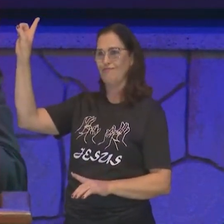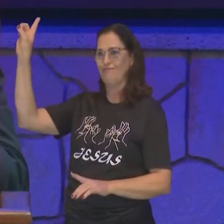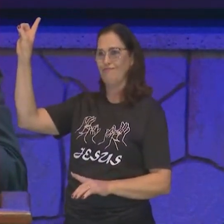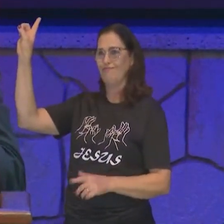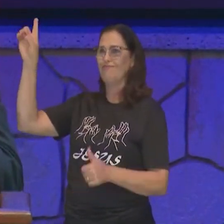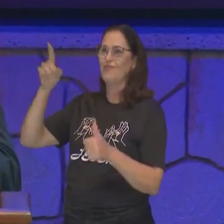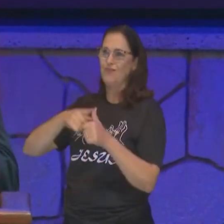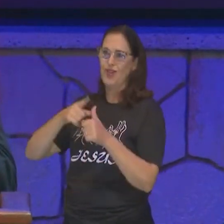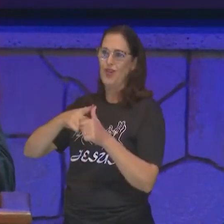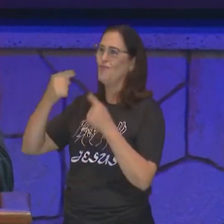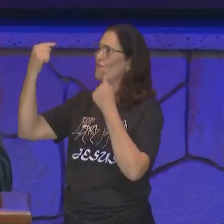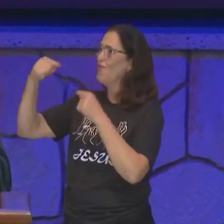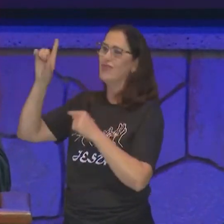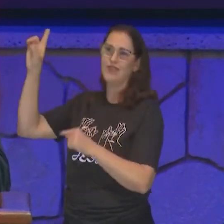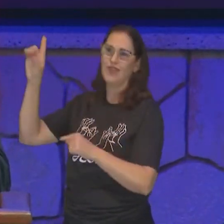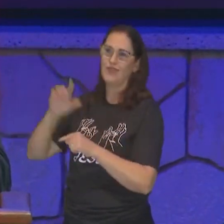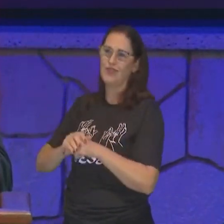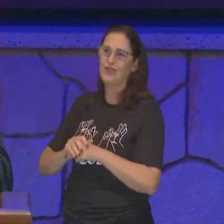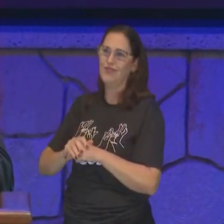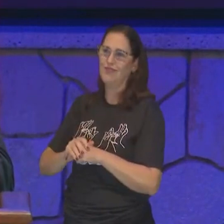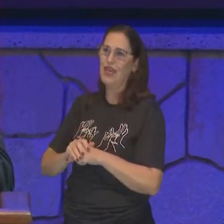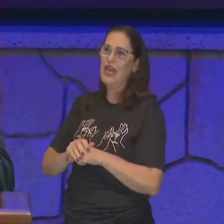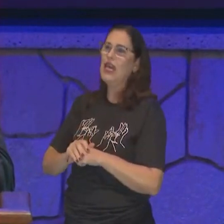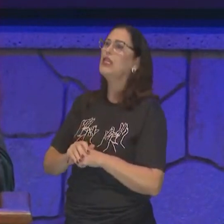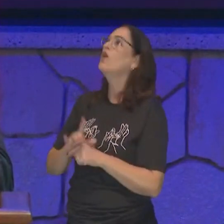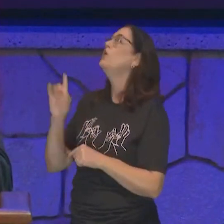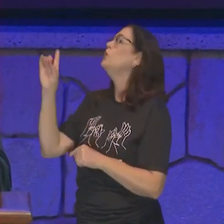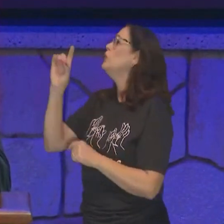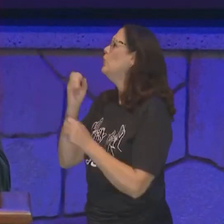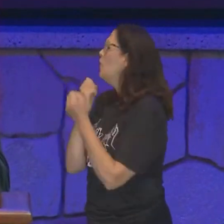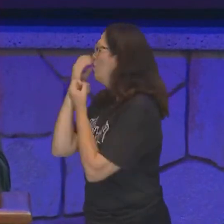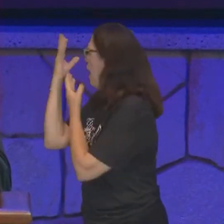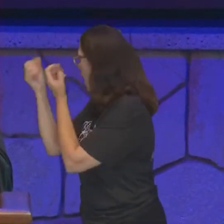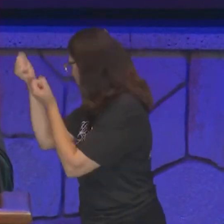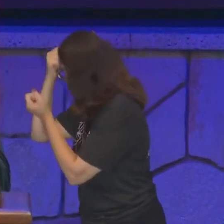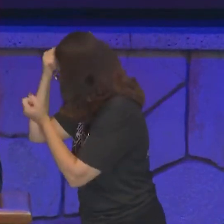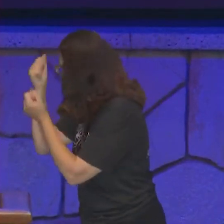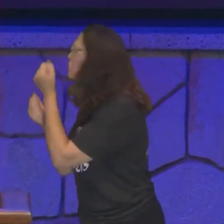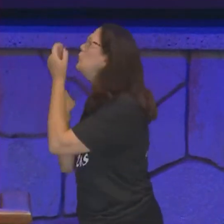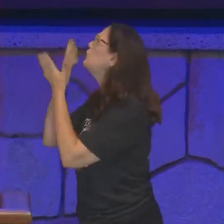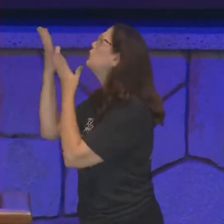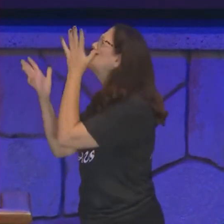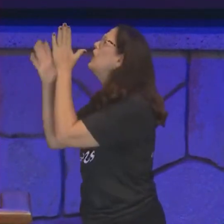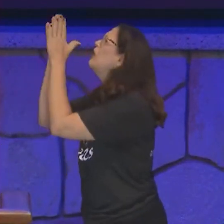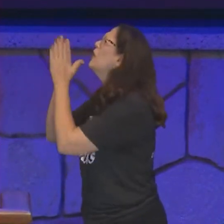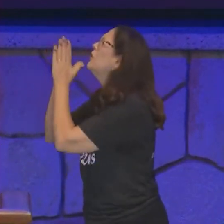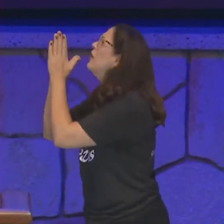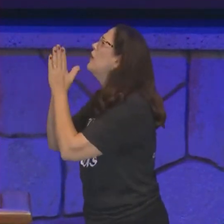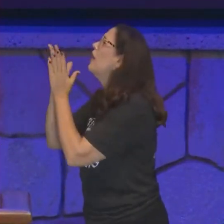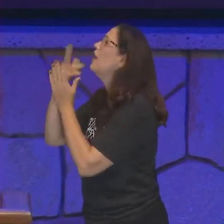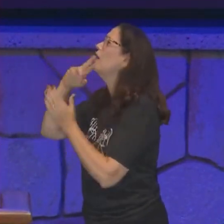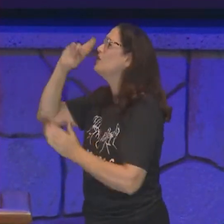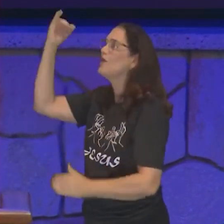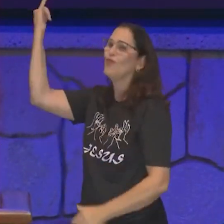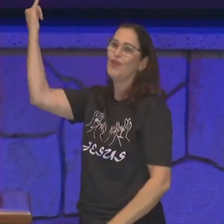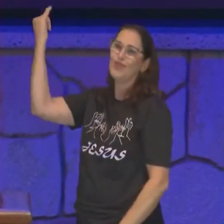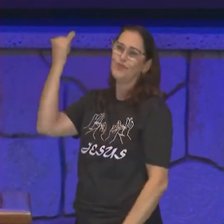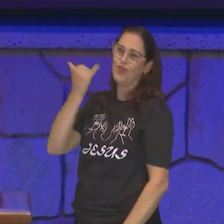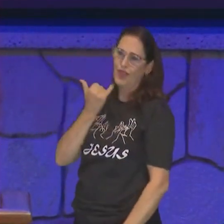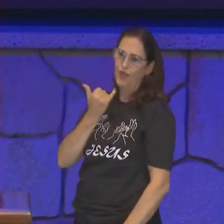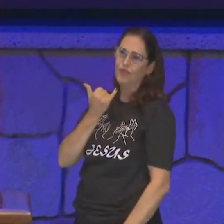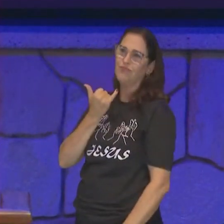E o Senhor respondeu a sua oração, o Senhor respondeu o seu clamor, e ele disse ainda assim: Senhor, tu não te comprases